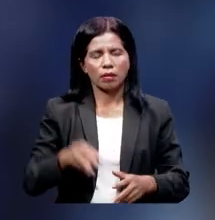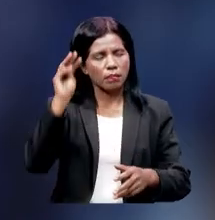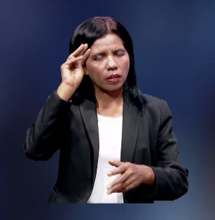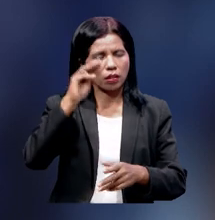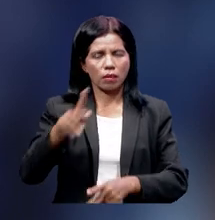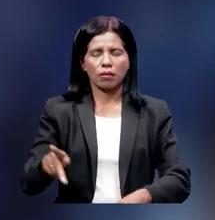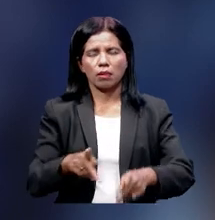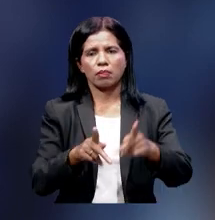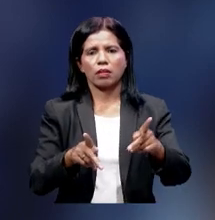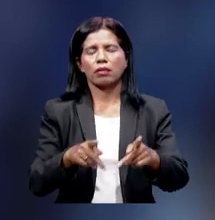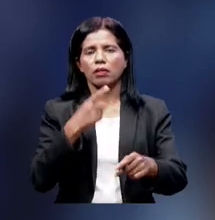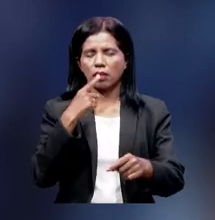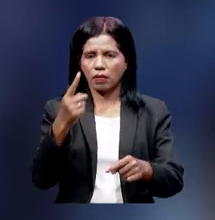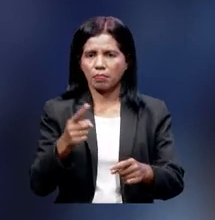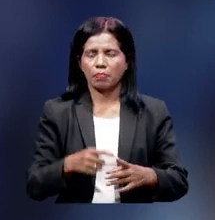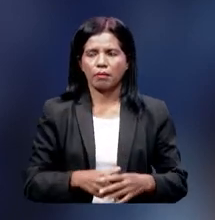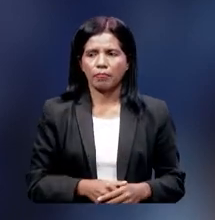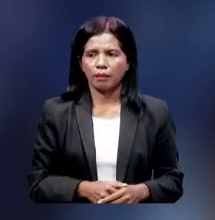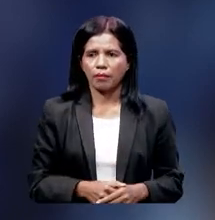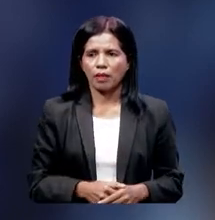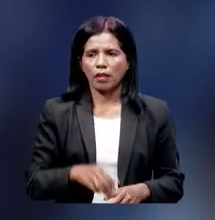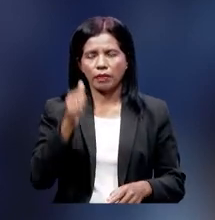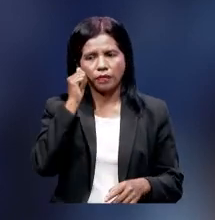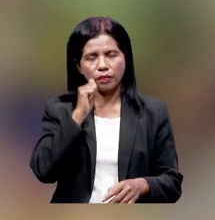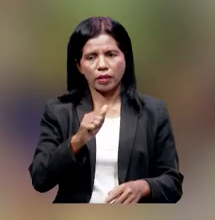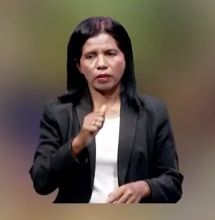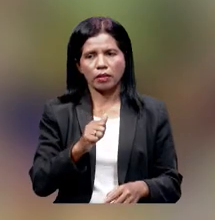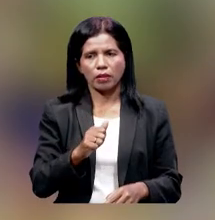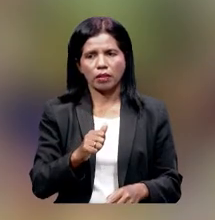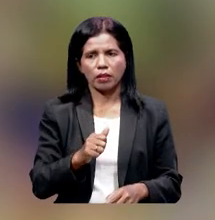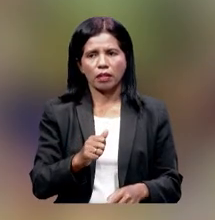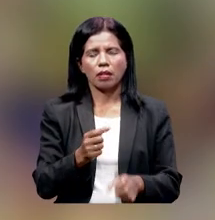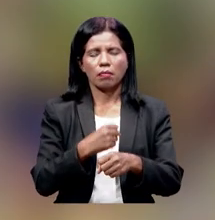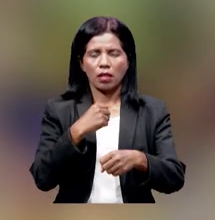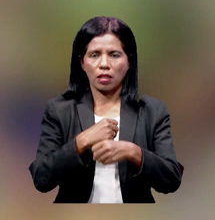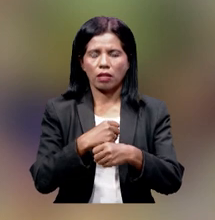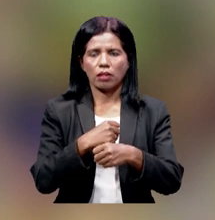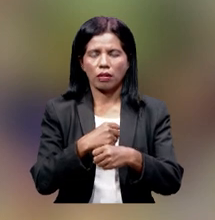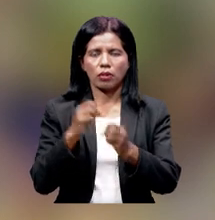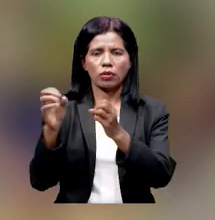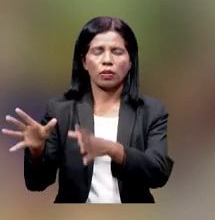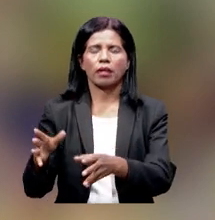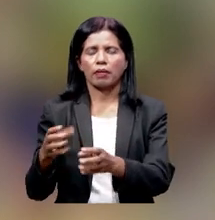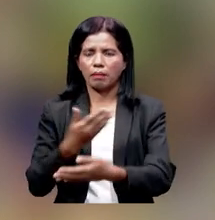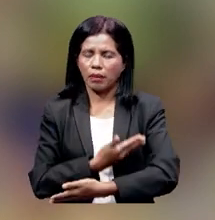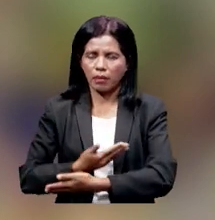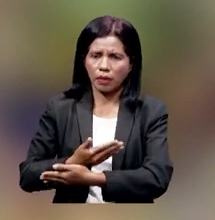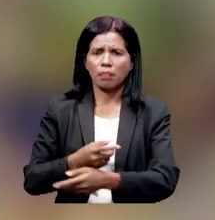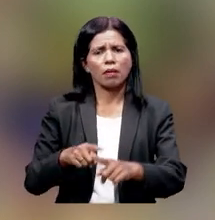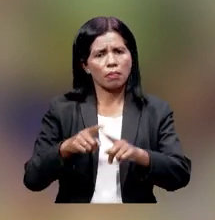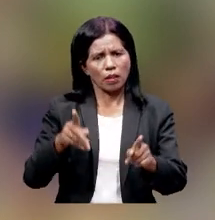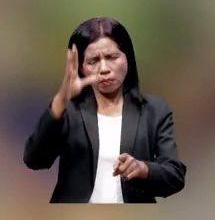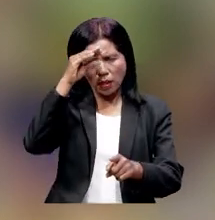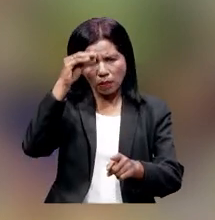valo acusa feto de bem uma prática infanticídio mas e a acusação nemos manemos envolve